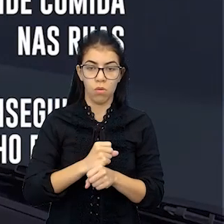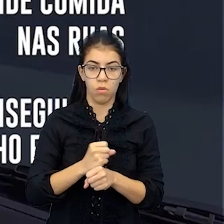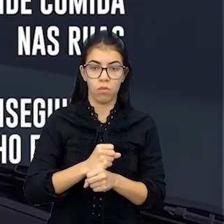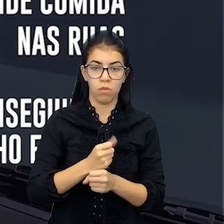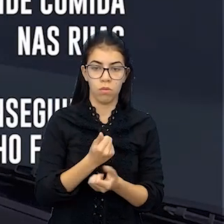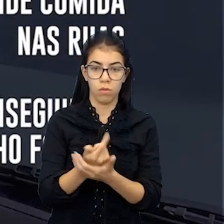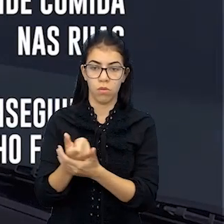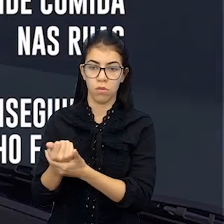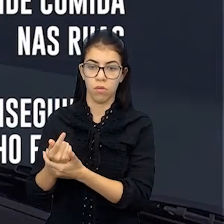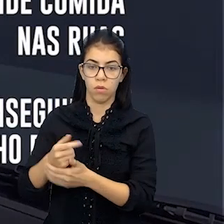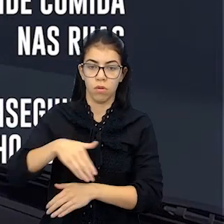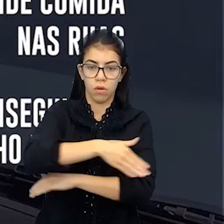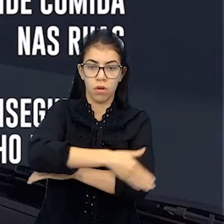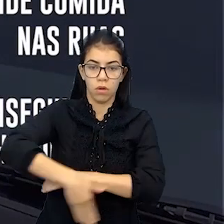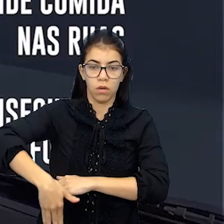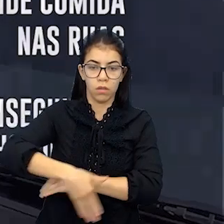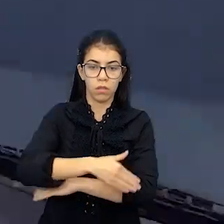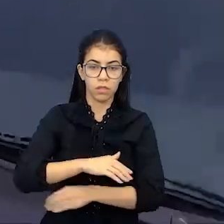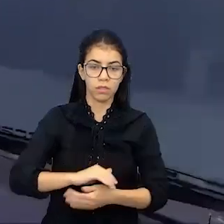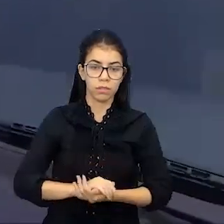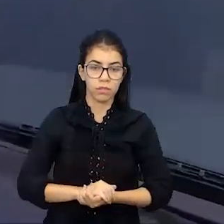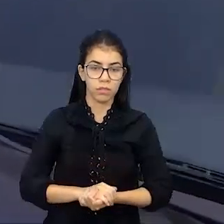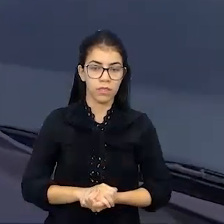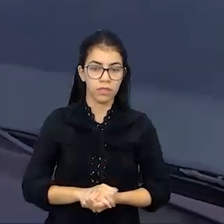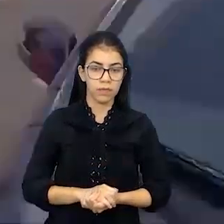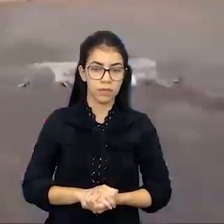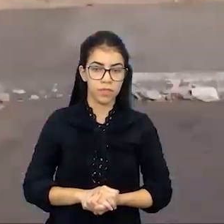Sonha em conseguir um trabalho formal.